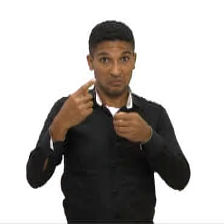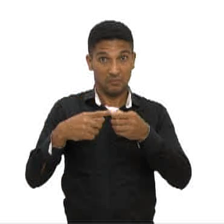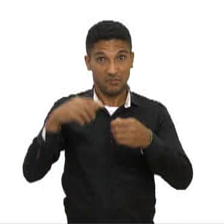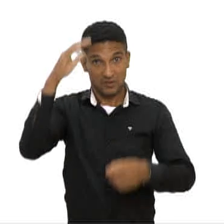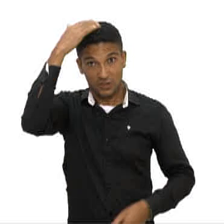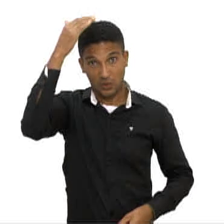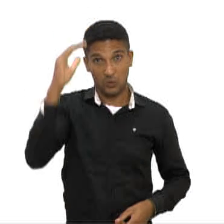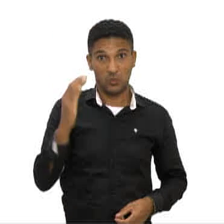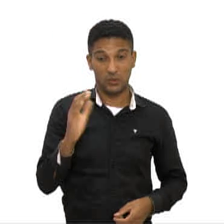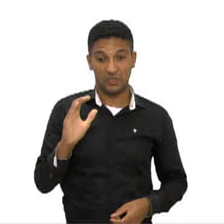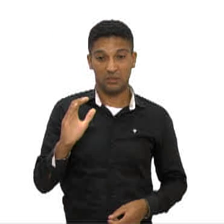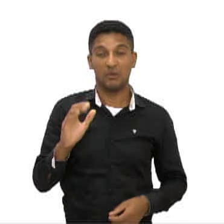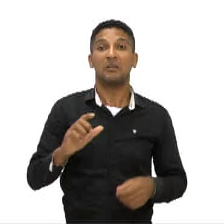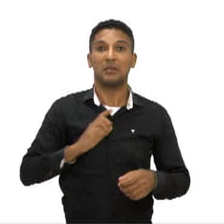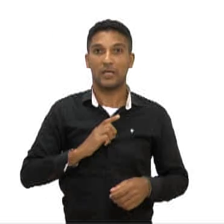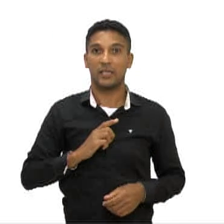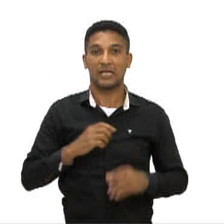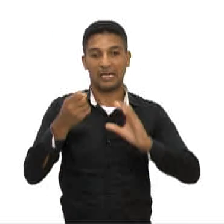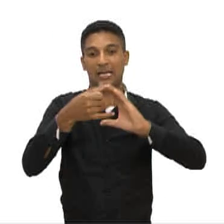A área verde ali,